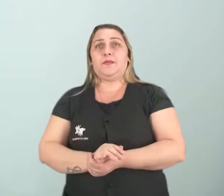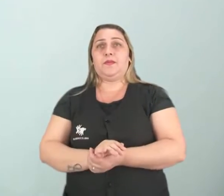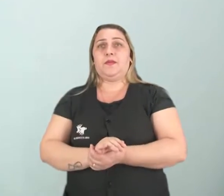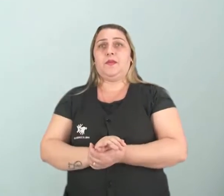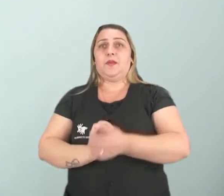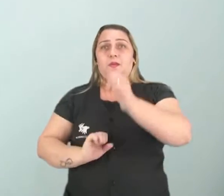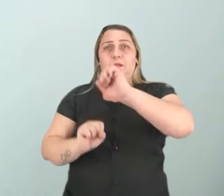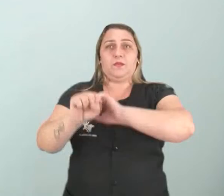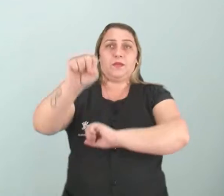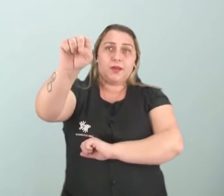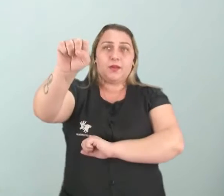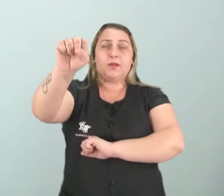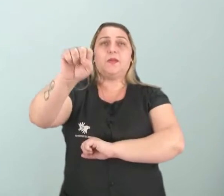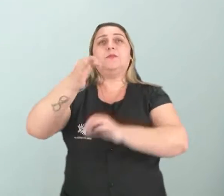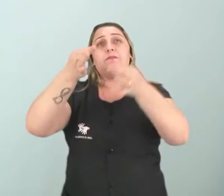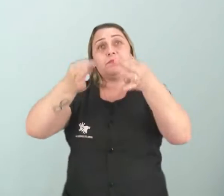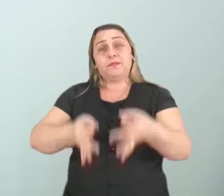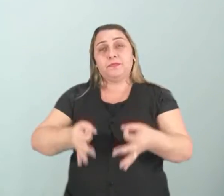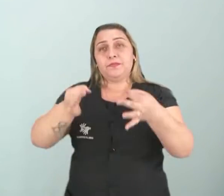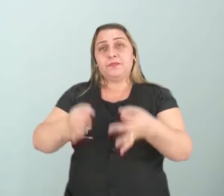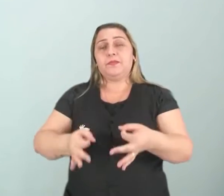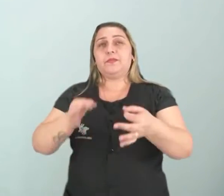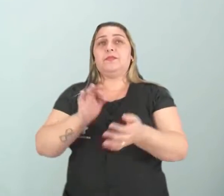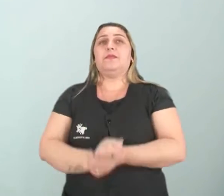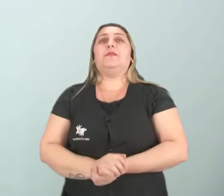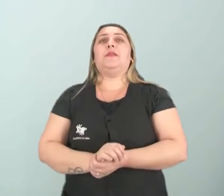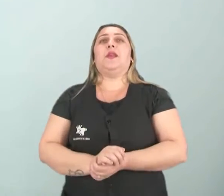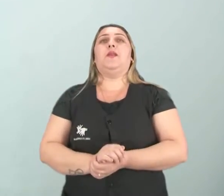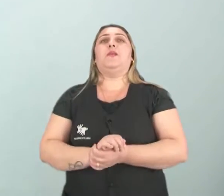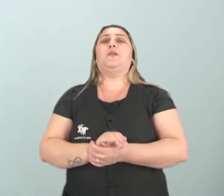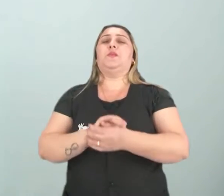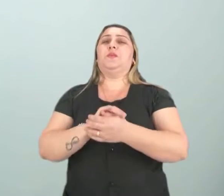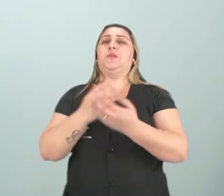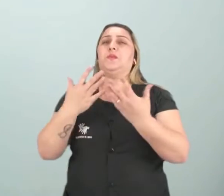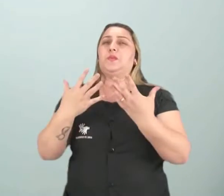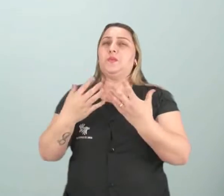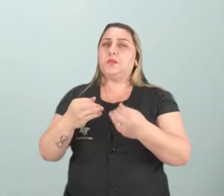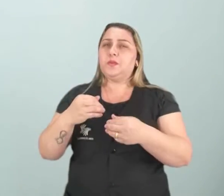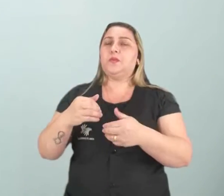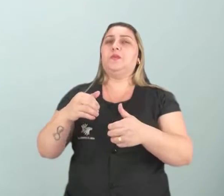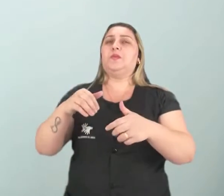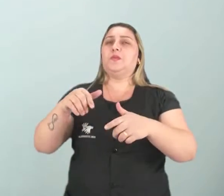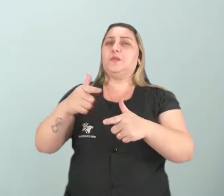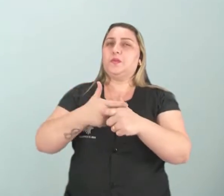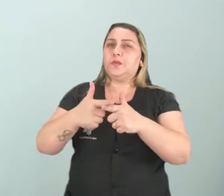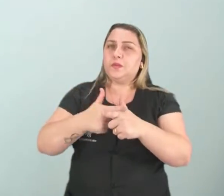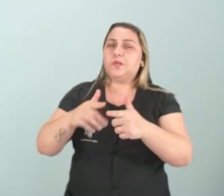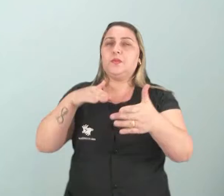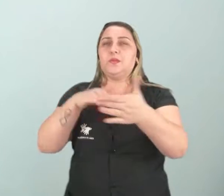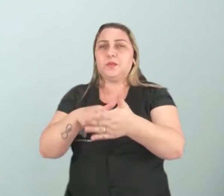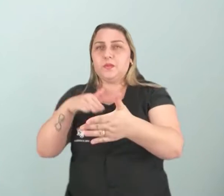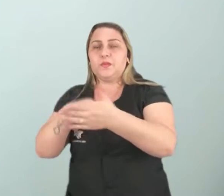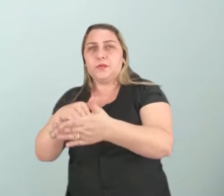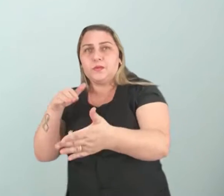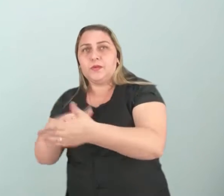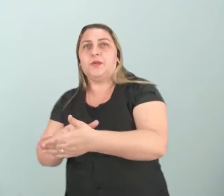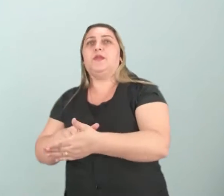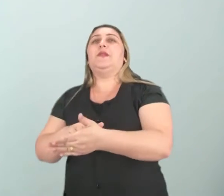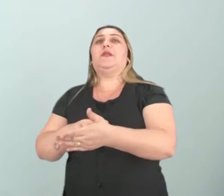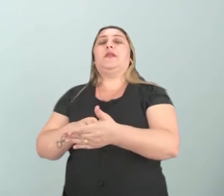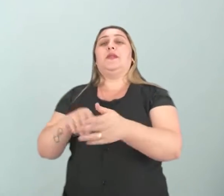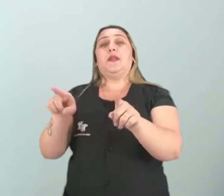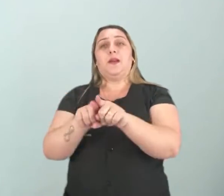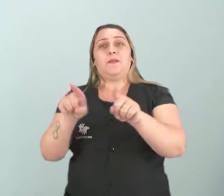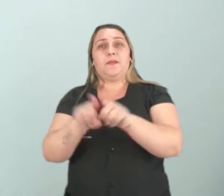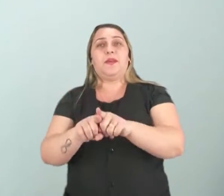herói. Correto? E esse herói, ele vai passar por muitas aventuras. Um dos elementos principais da minha narrativa de aventura